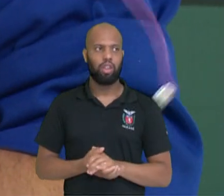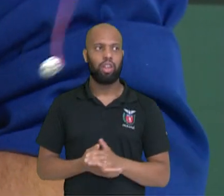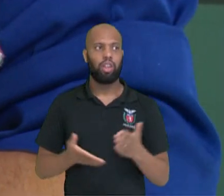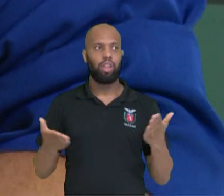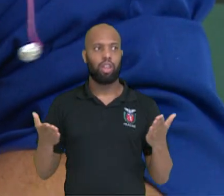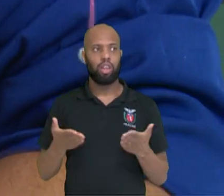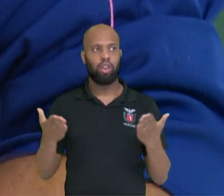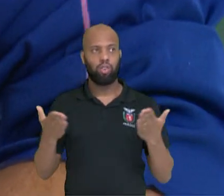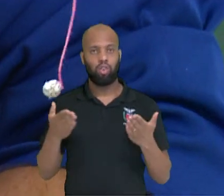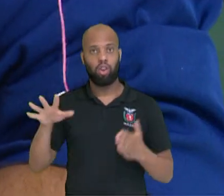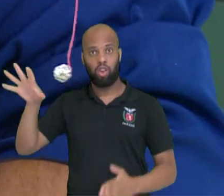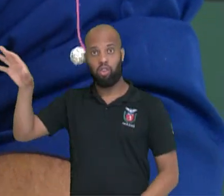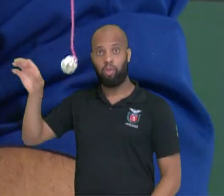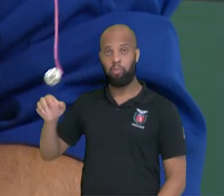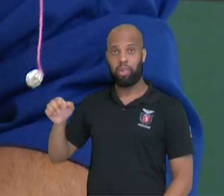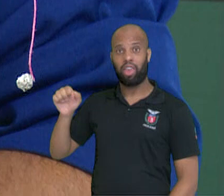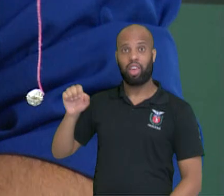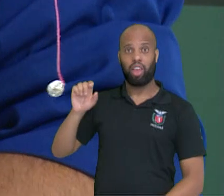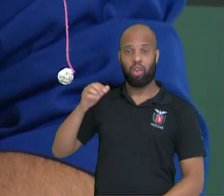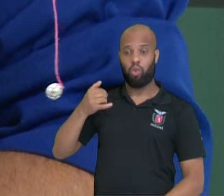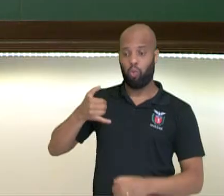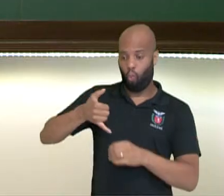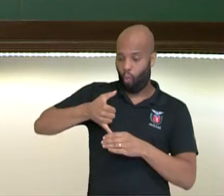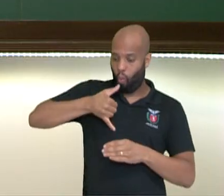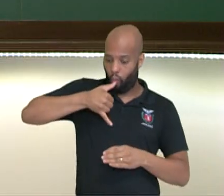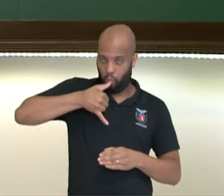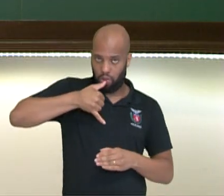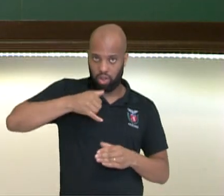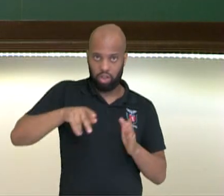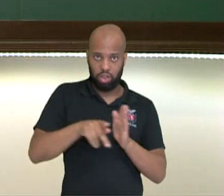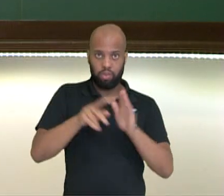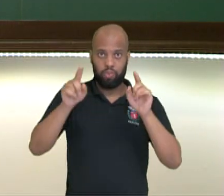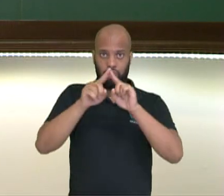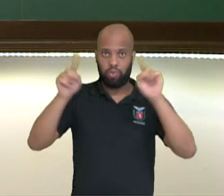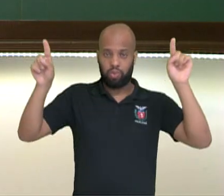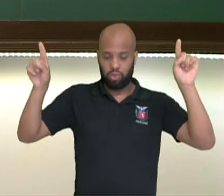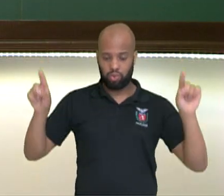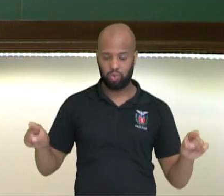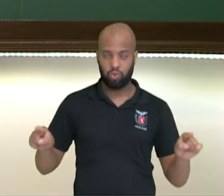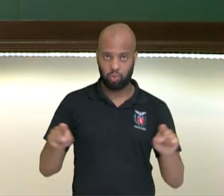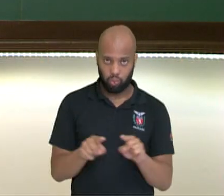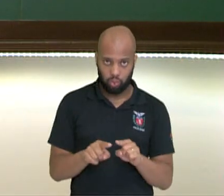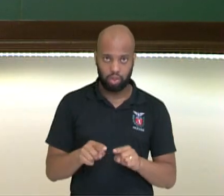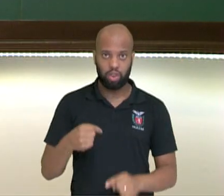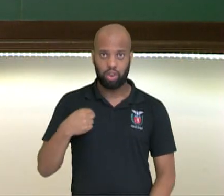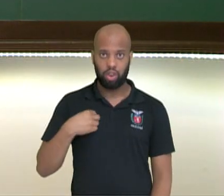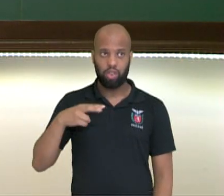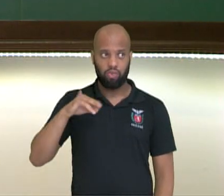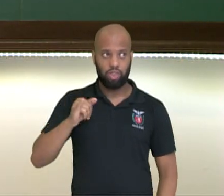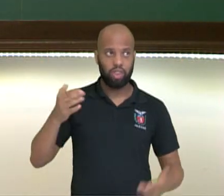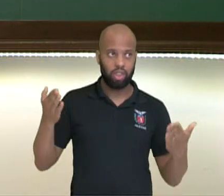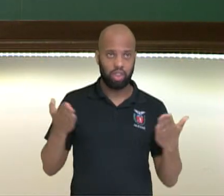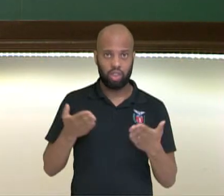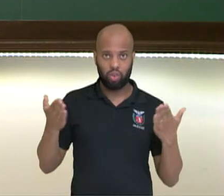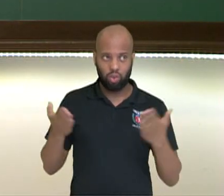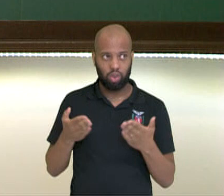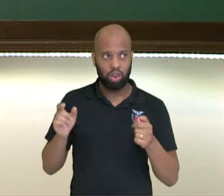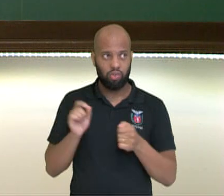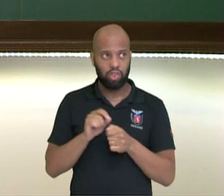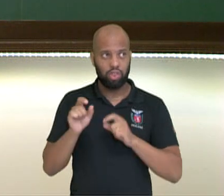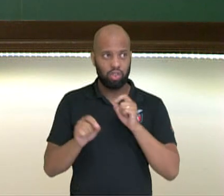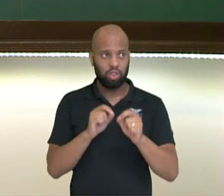canudinho lá do quadro que eu deixei, eu vou pegar o canudinho e vou, né, com esse